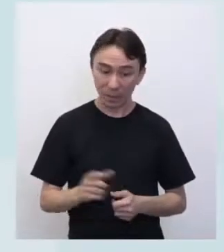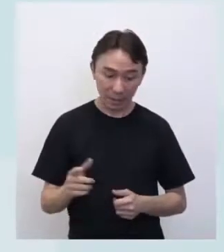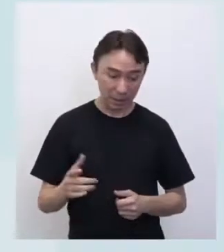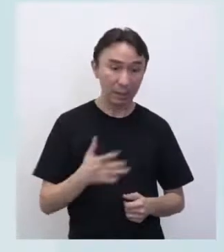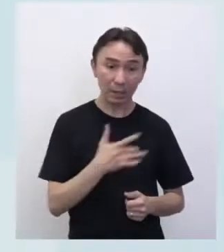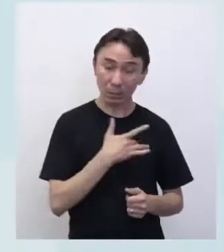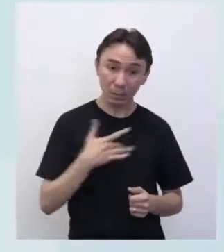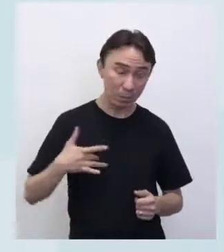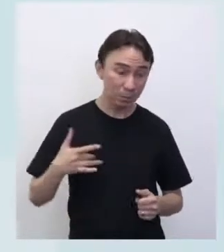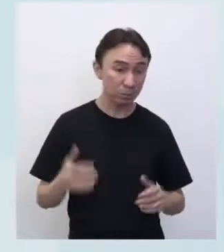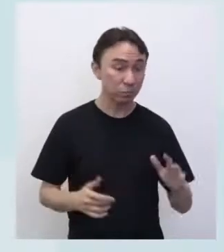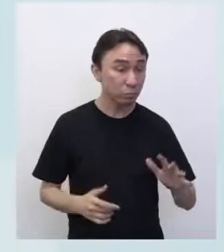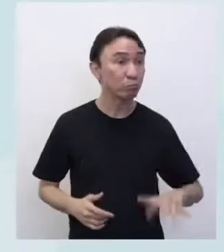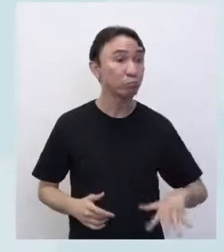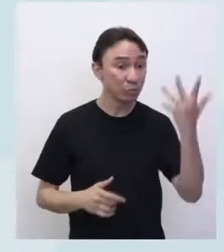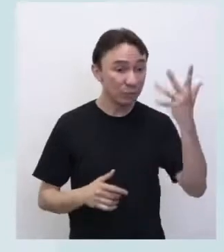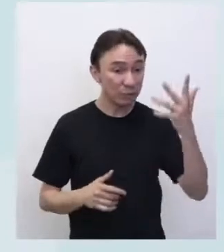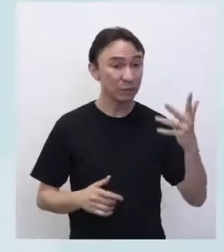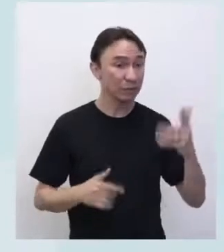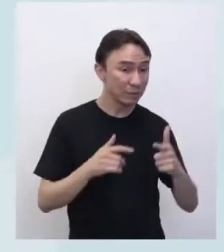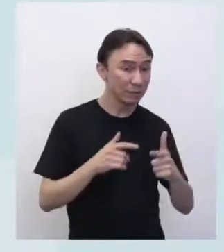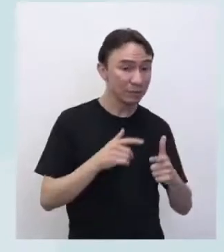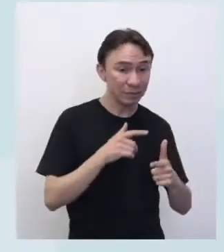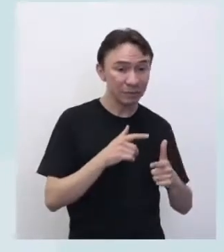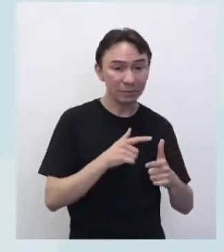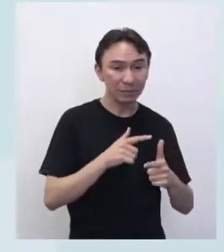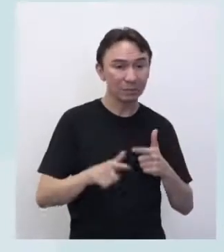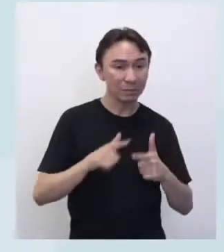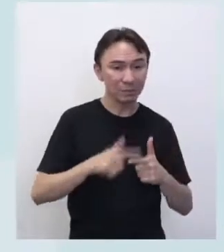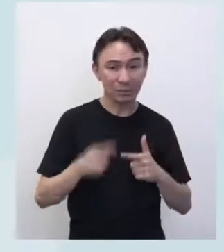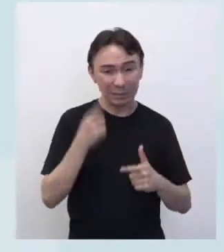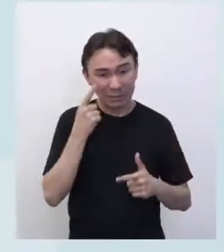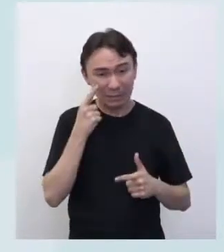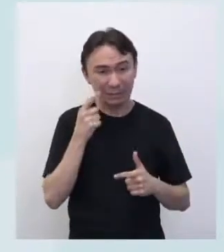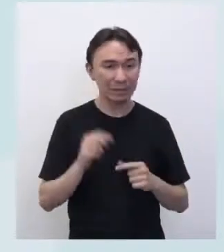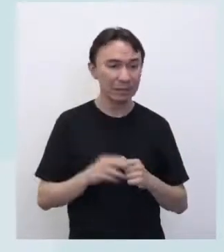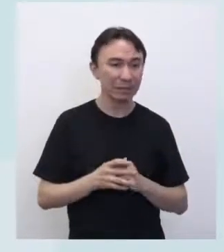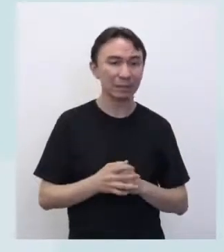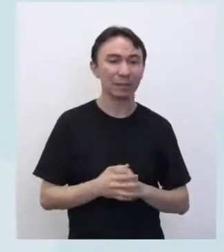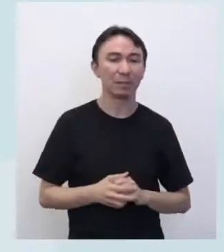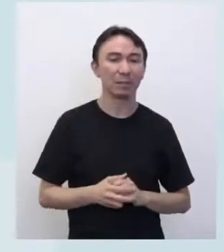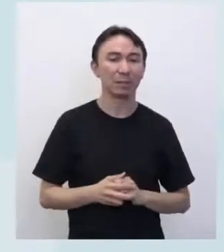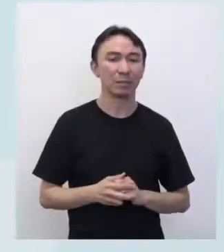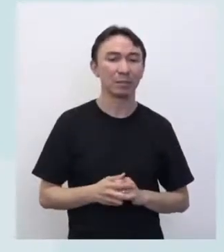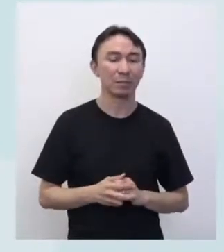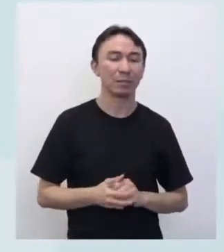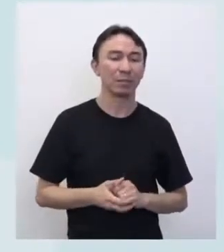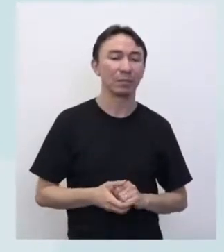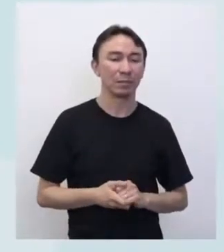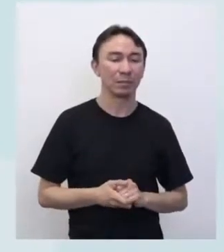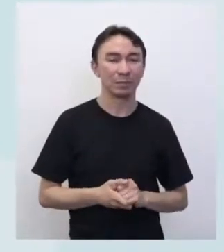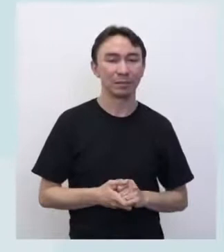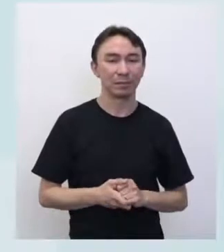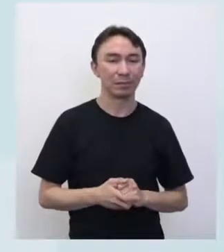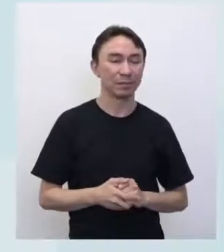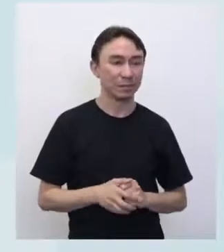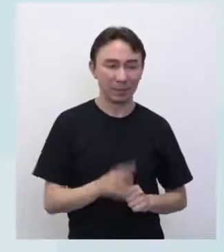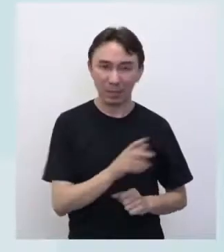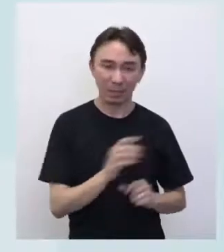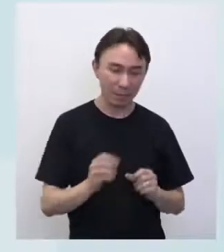da população, né? Da população local, do ar. A poluição local do ar.